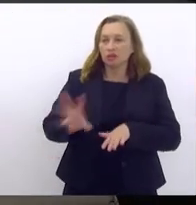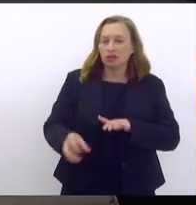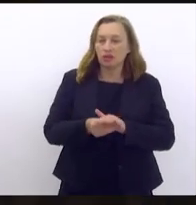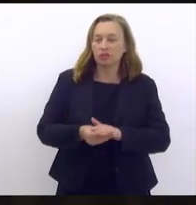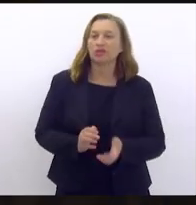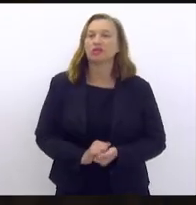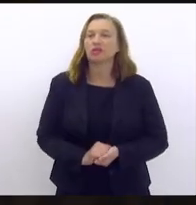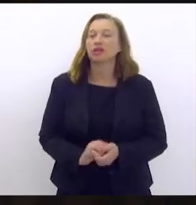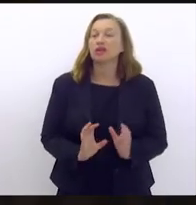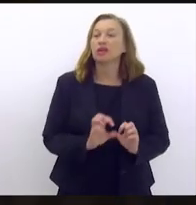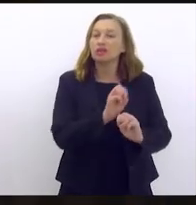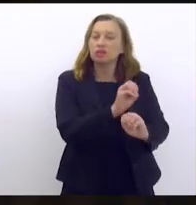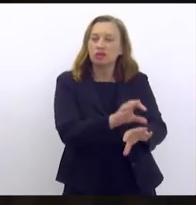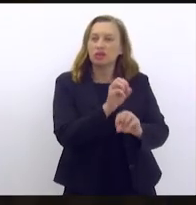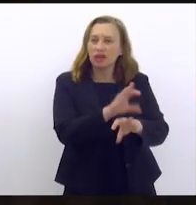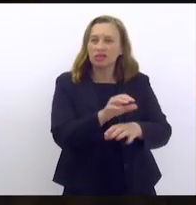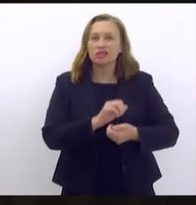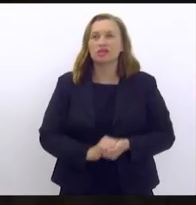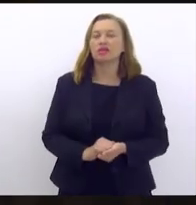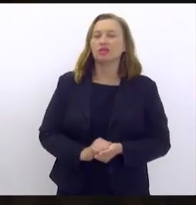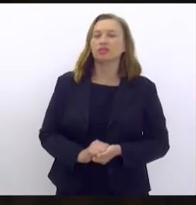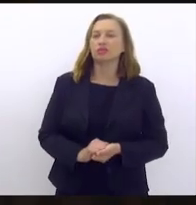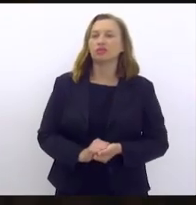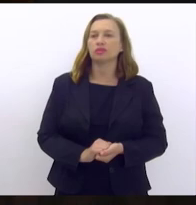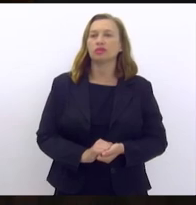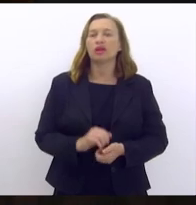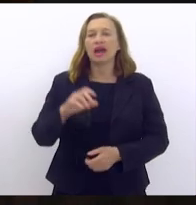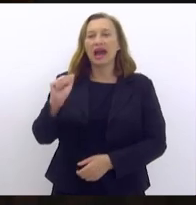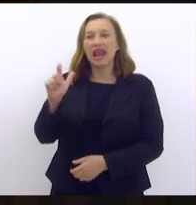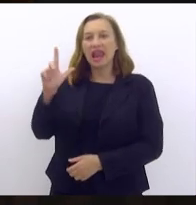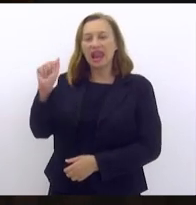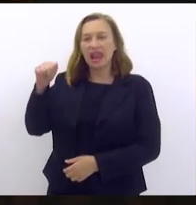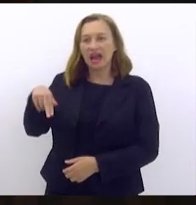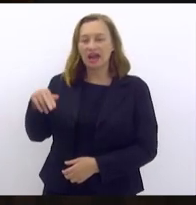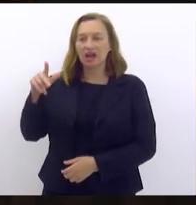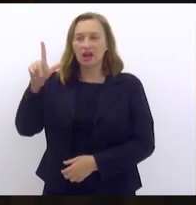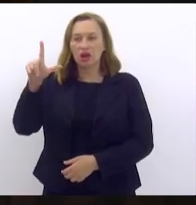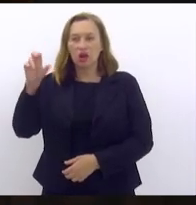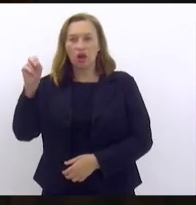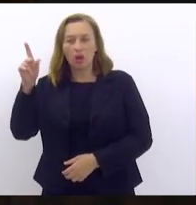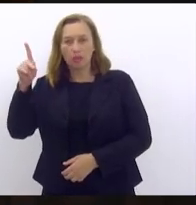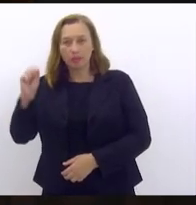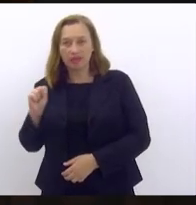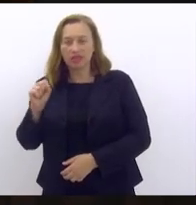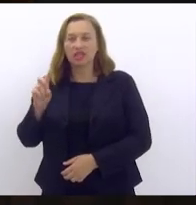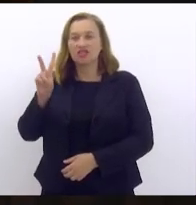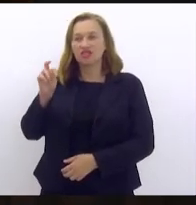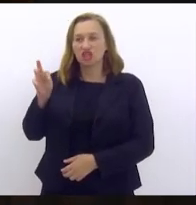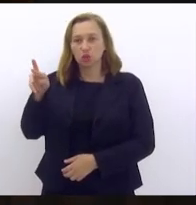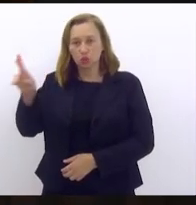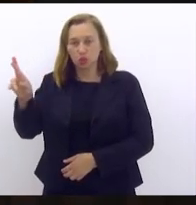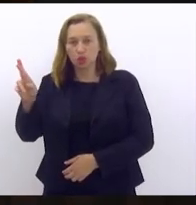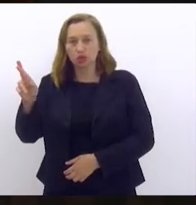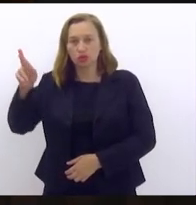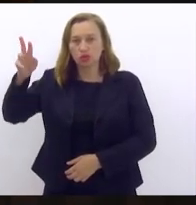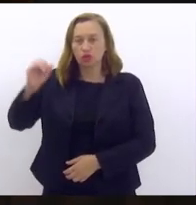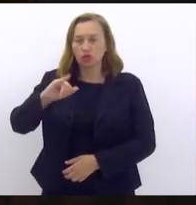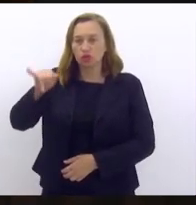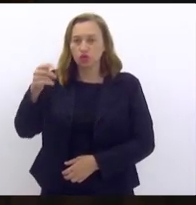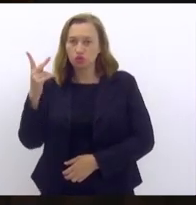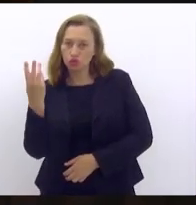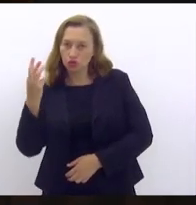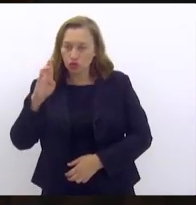Pela educação, nosso Alan Lopes. Vitor Júnior.